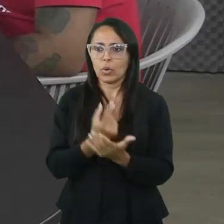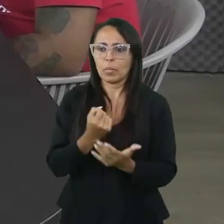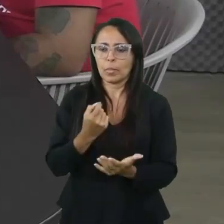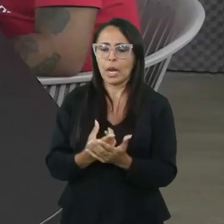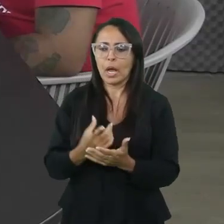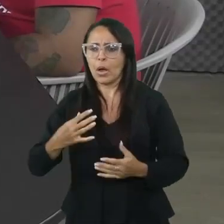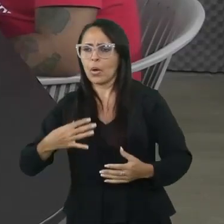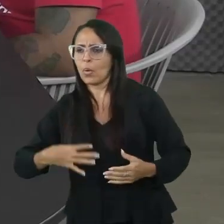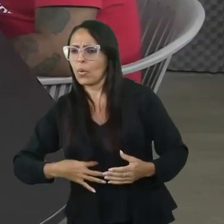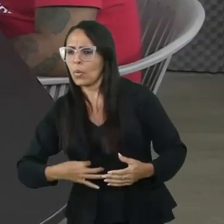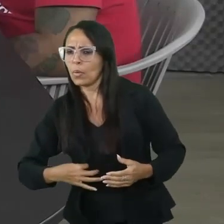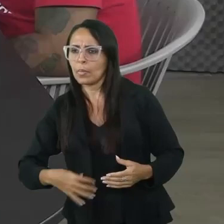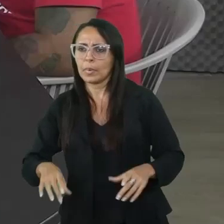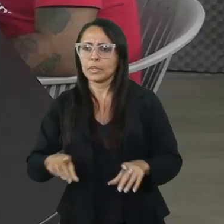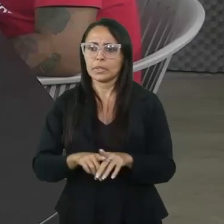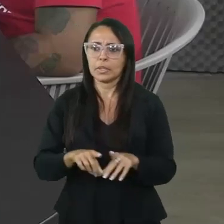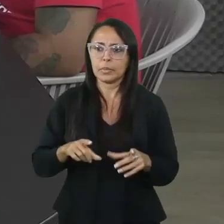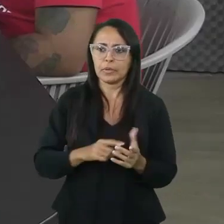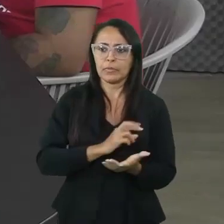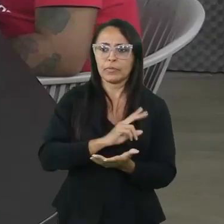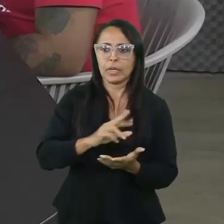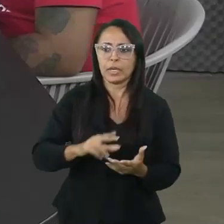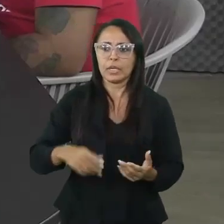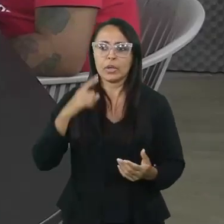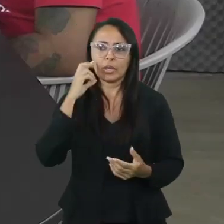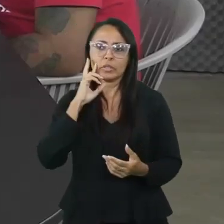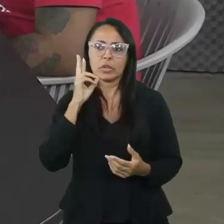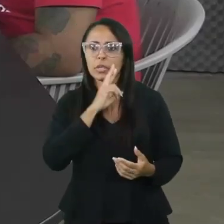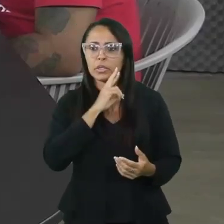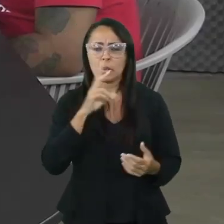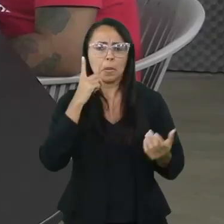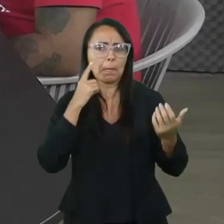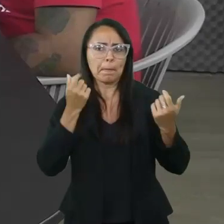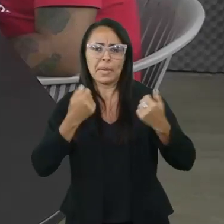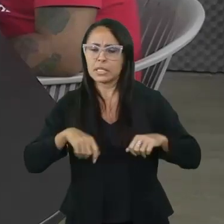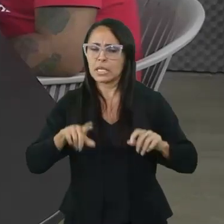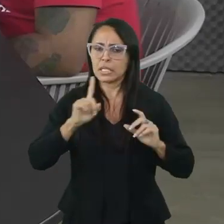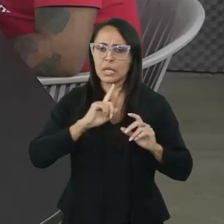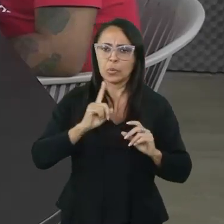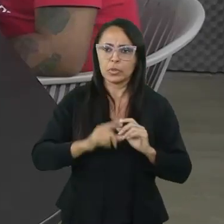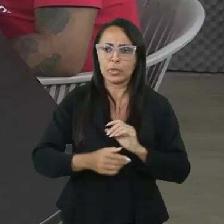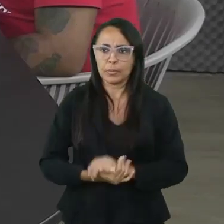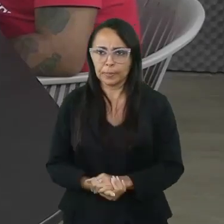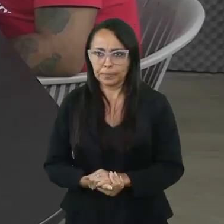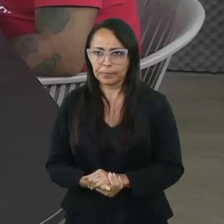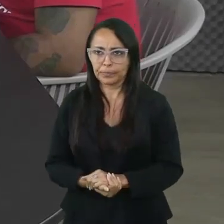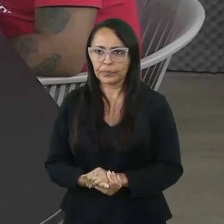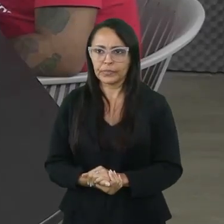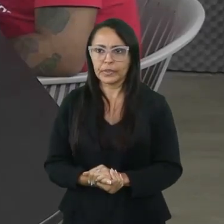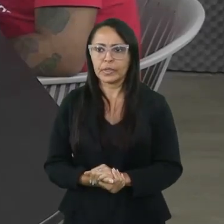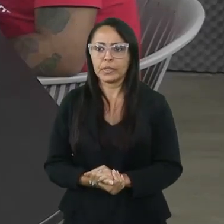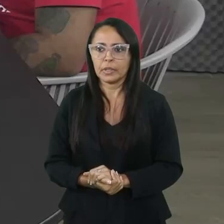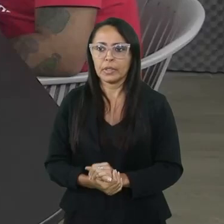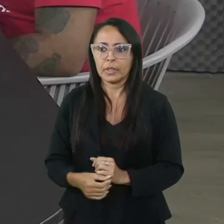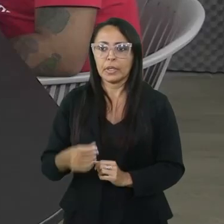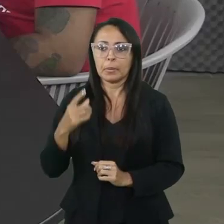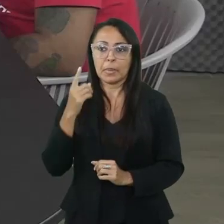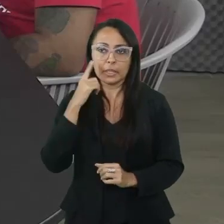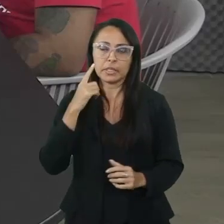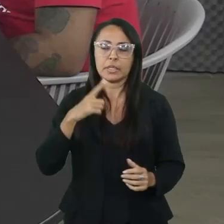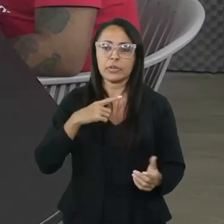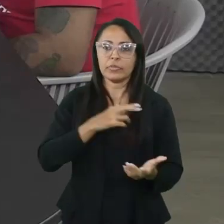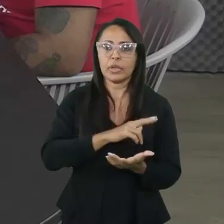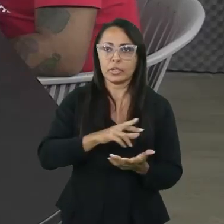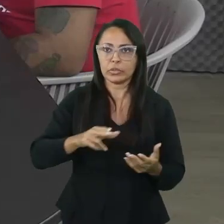de roupa, comer, tem um monte de restaurante lá. Então não precisa sair muito, não. Só para uma coisa nova e tal, você sai. Mas a Brasília tem muita coisa